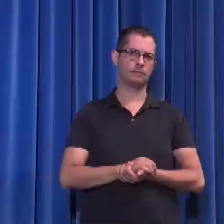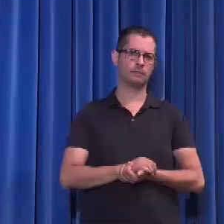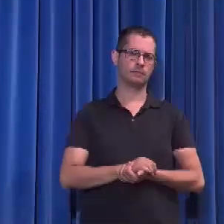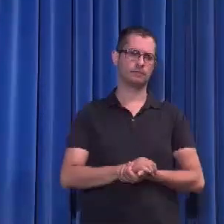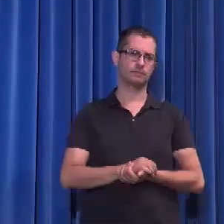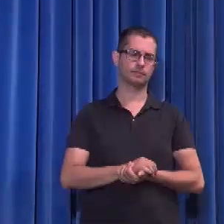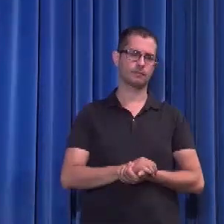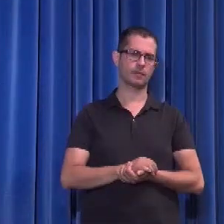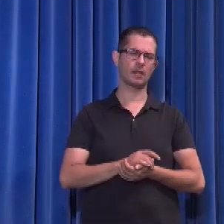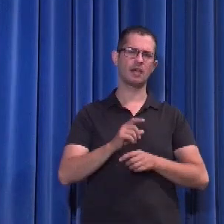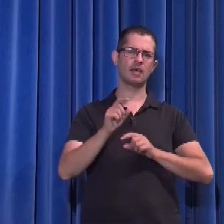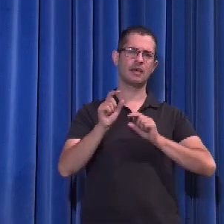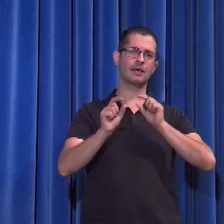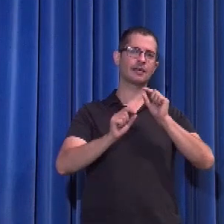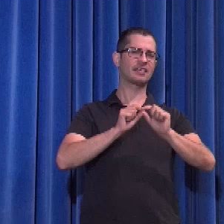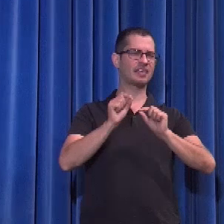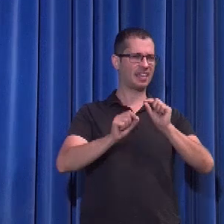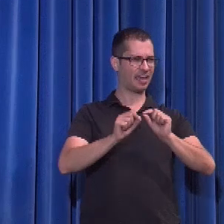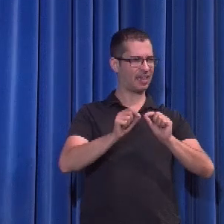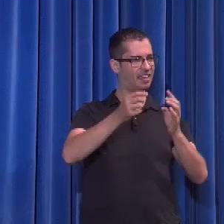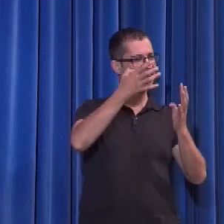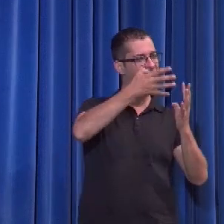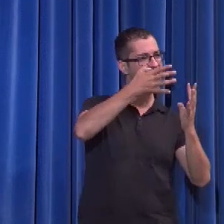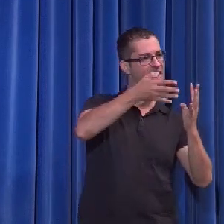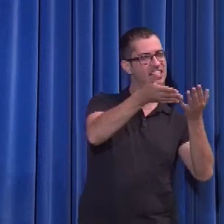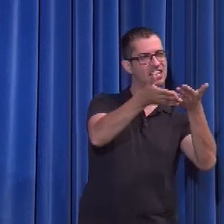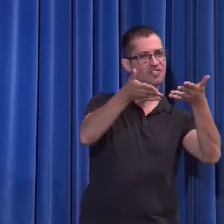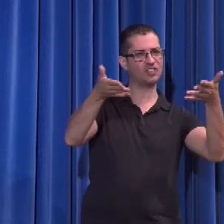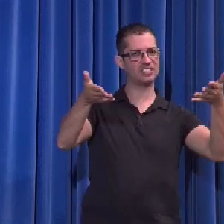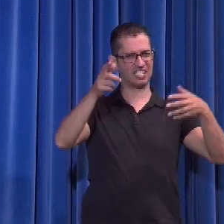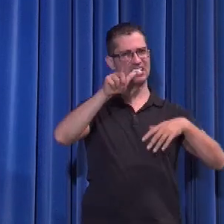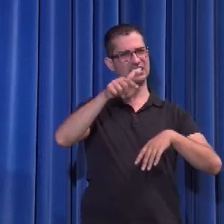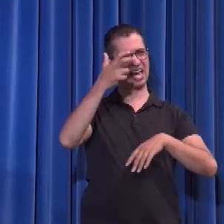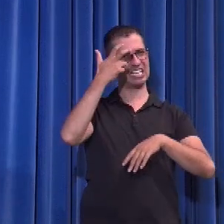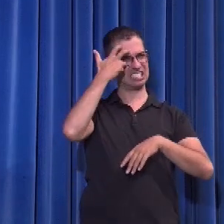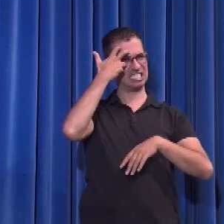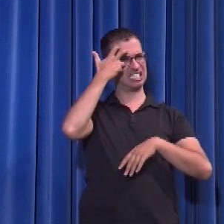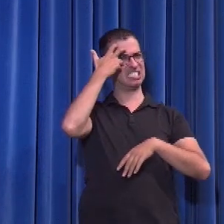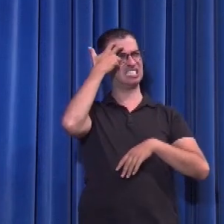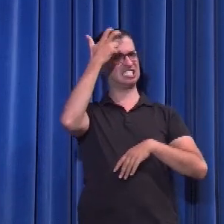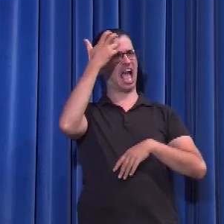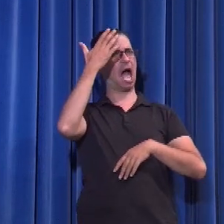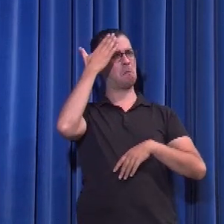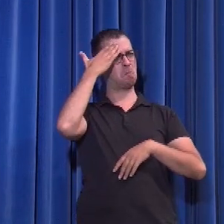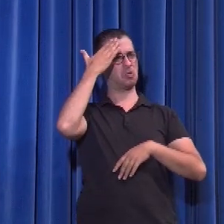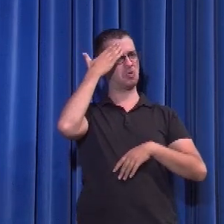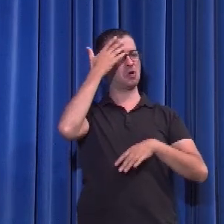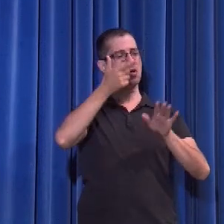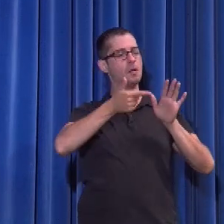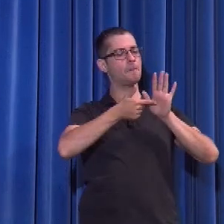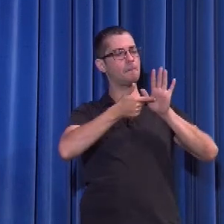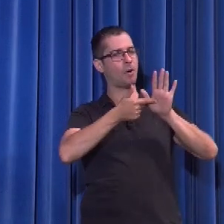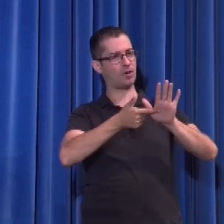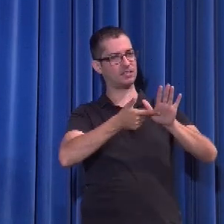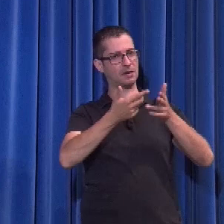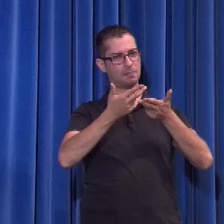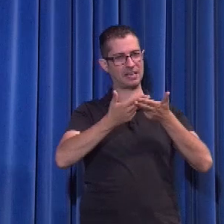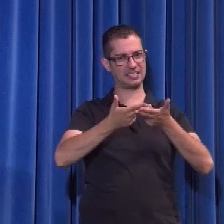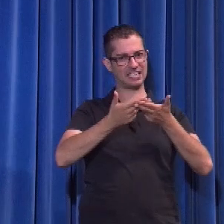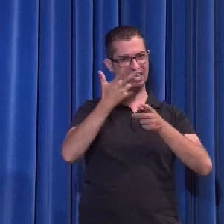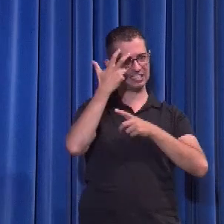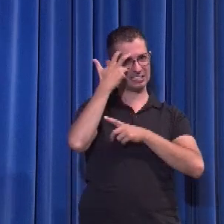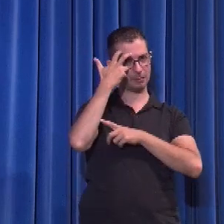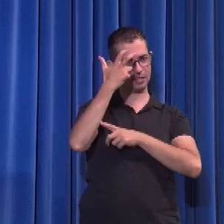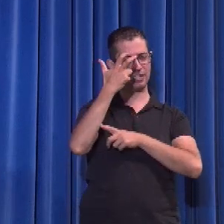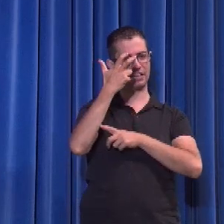Quem entre vós é sábio e inteligente? Mostre em mansidão de sabedoria,